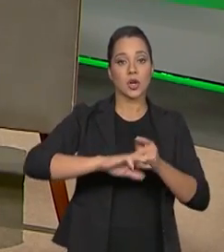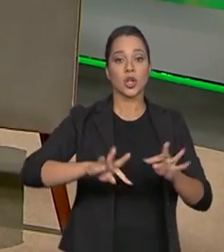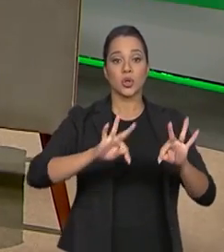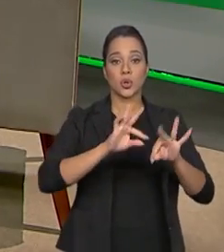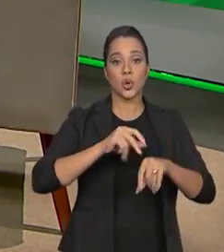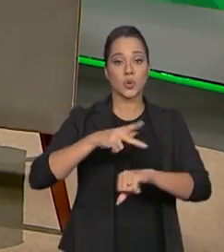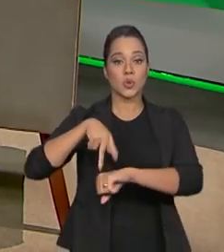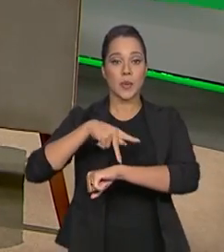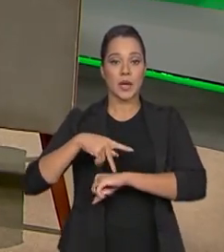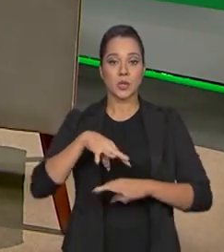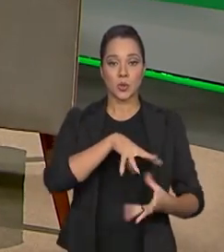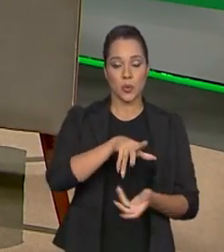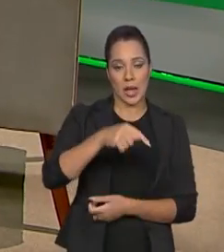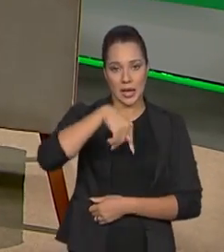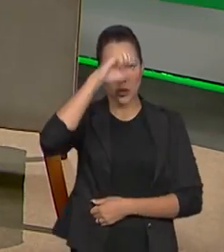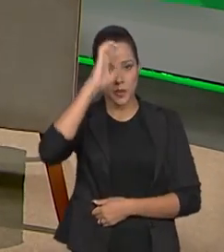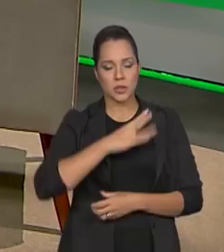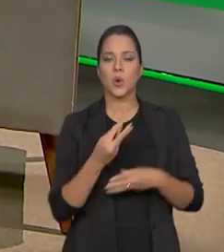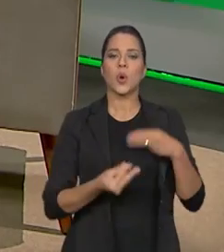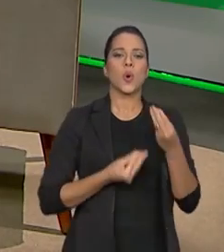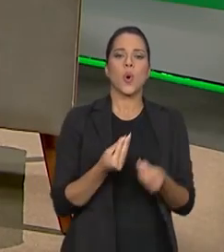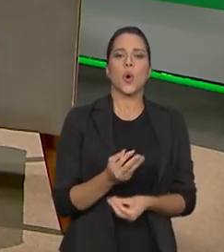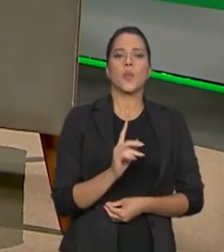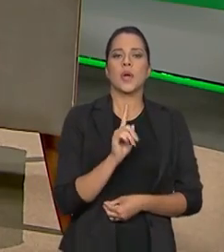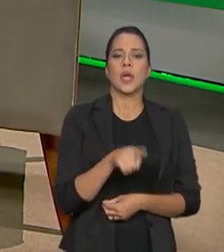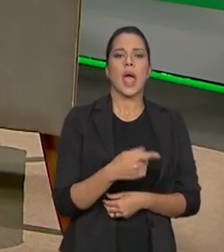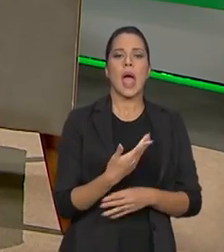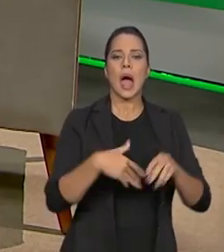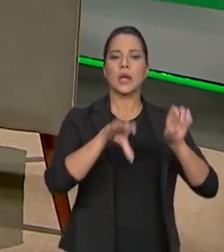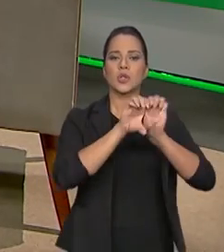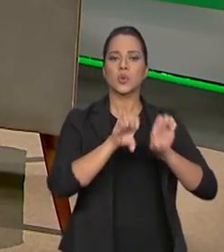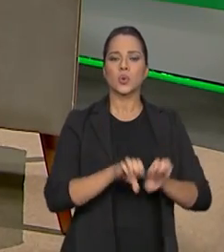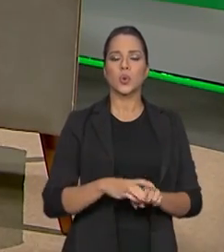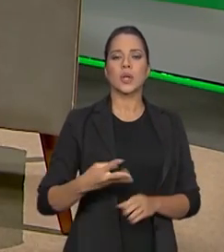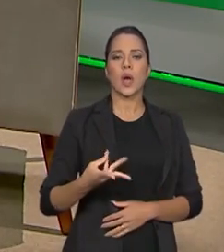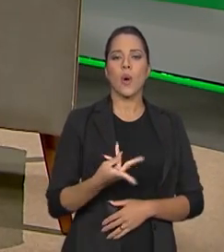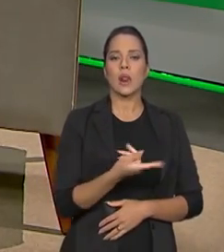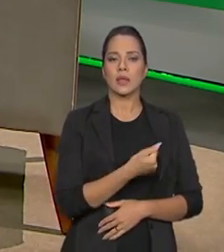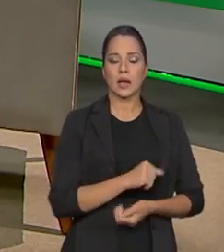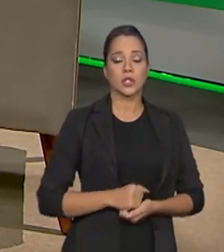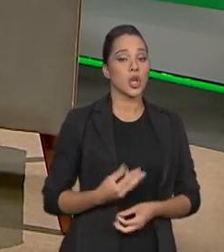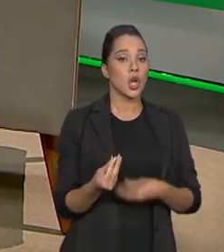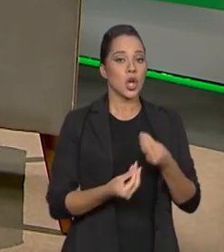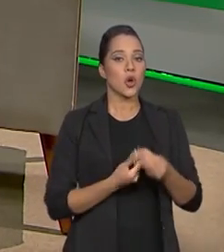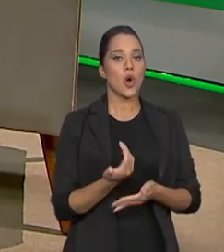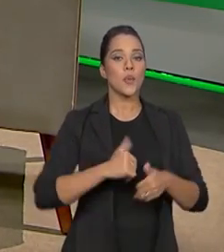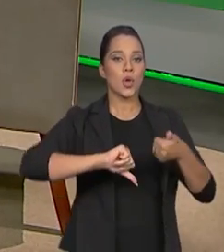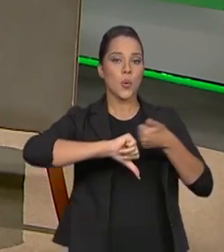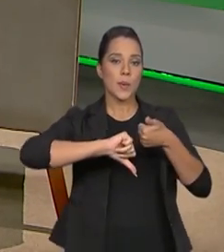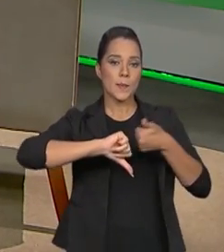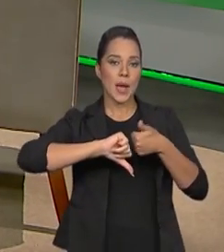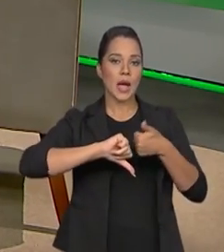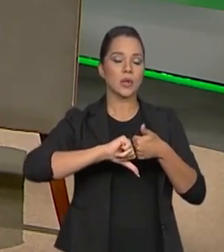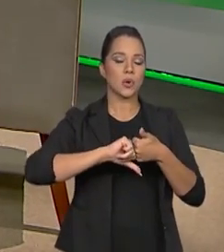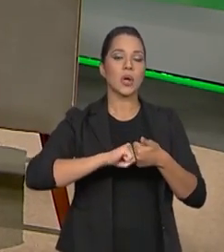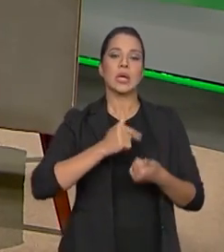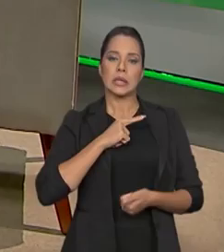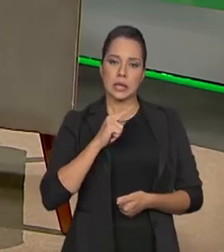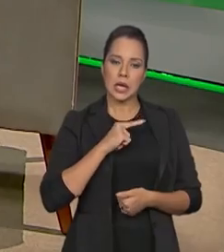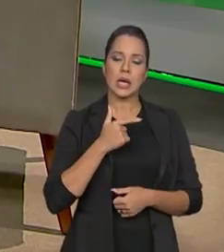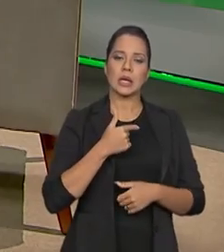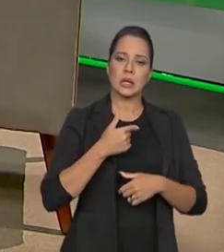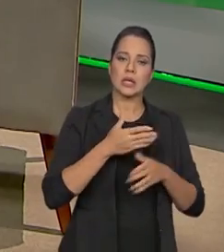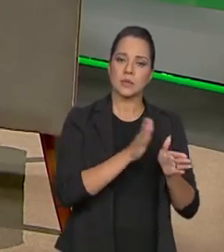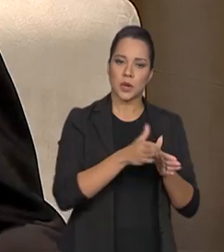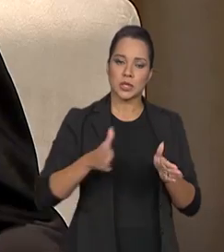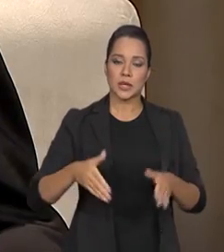todos os países do mundo aqui no Brasil como é que é essa questão da infraestrutura da qualidade e como que o Inmetro está imerso nesse